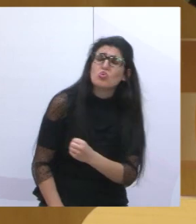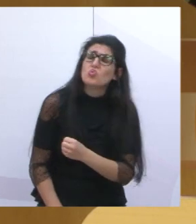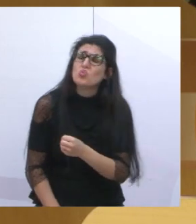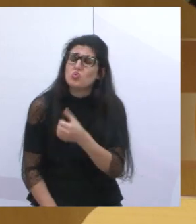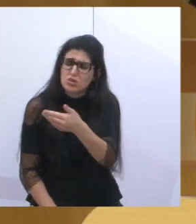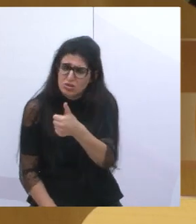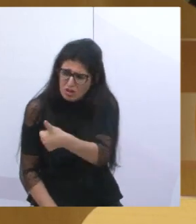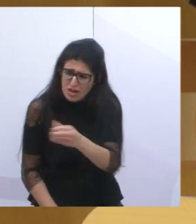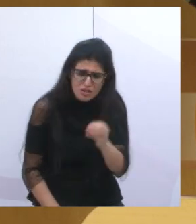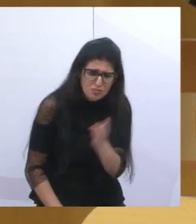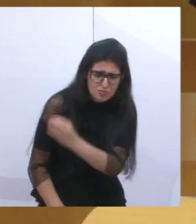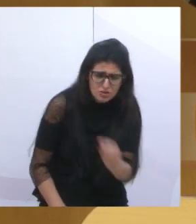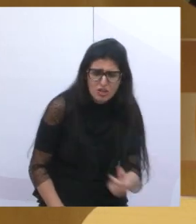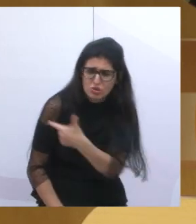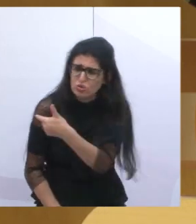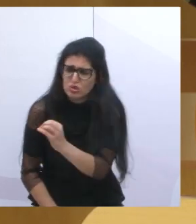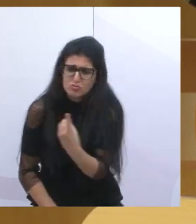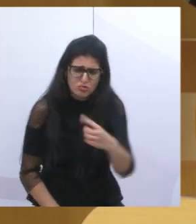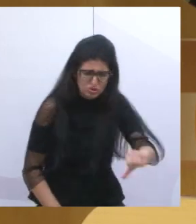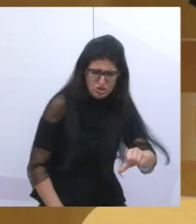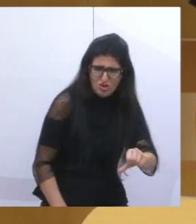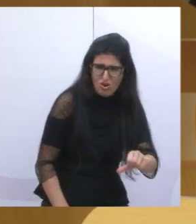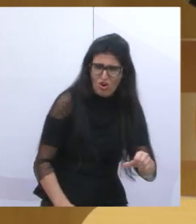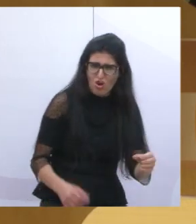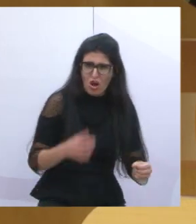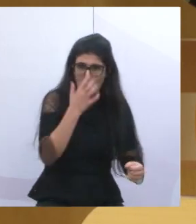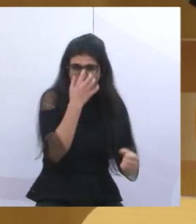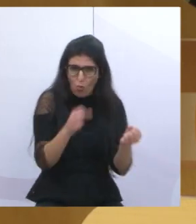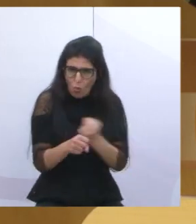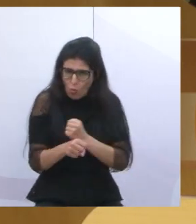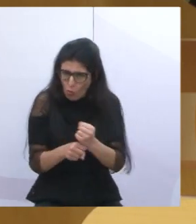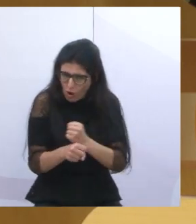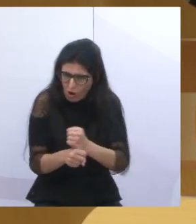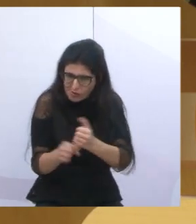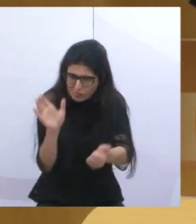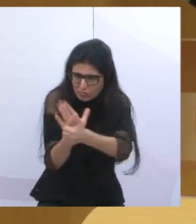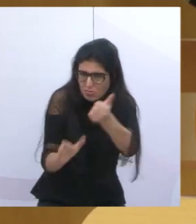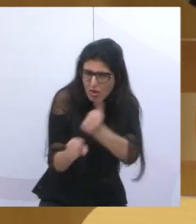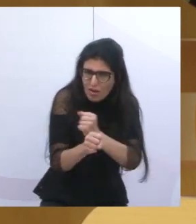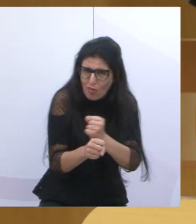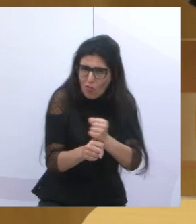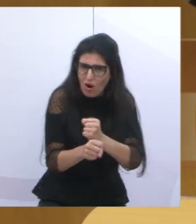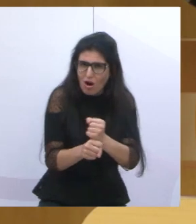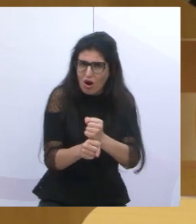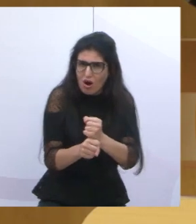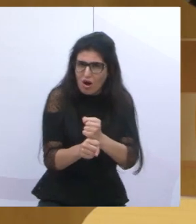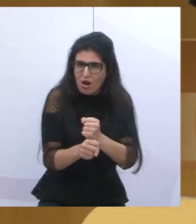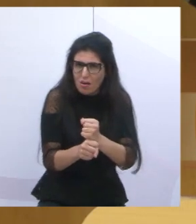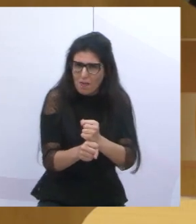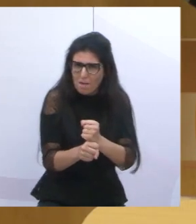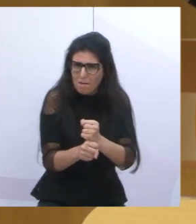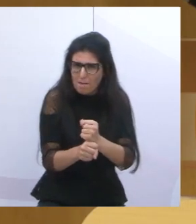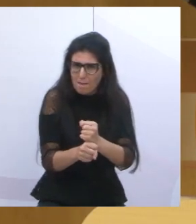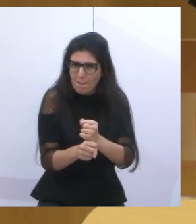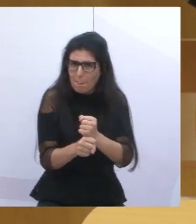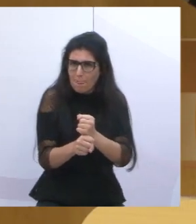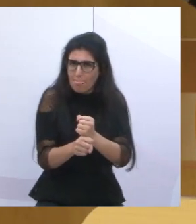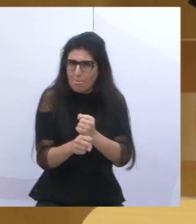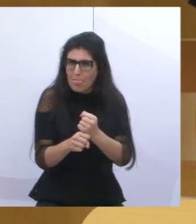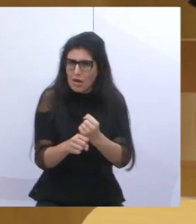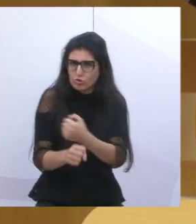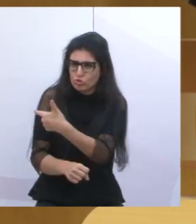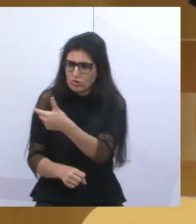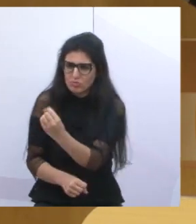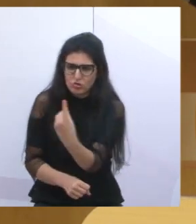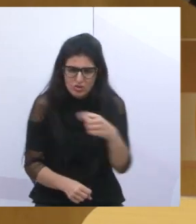10%. 2019, o ano que nós estamos, que é o primeiro ano que pega a fatura de 2017,